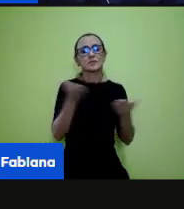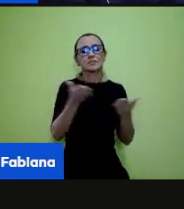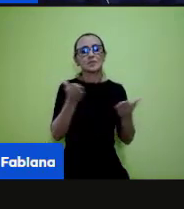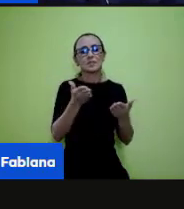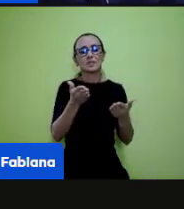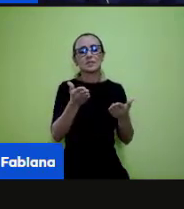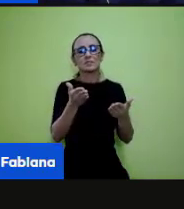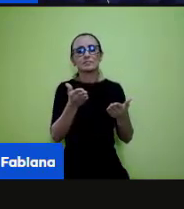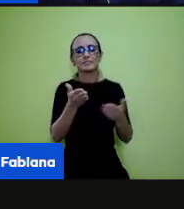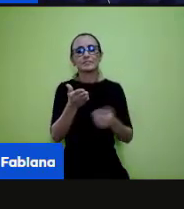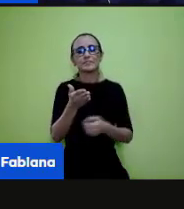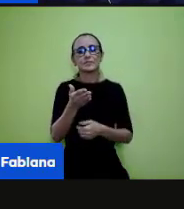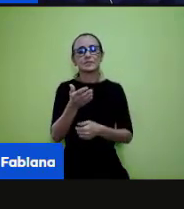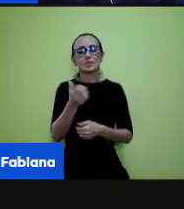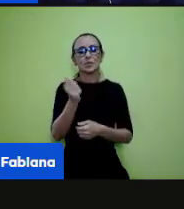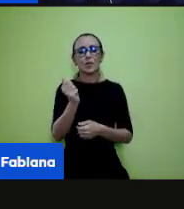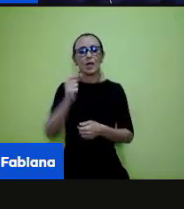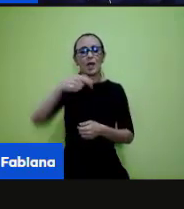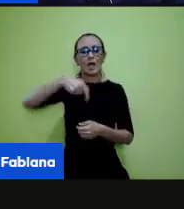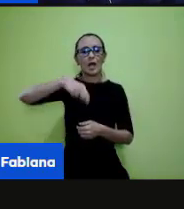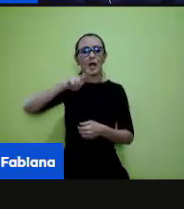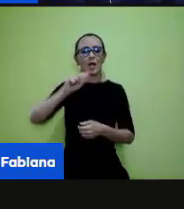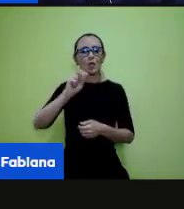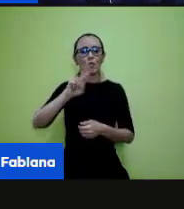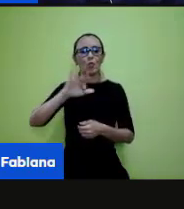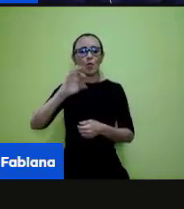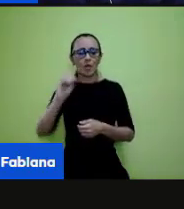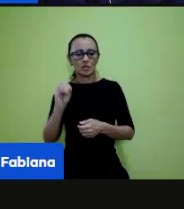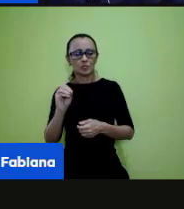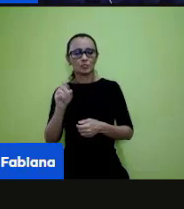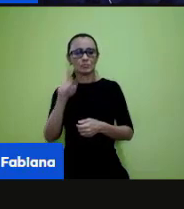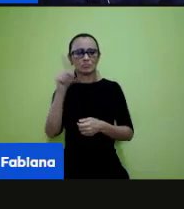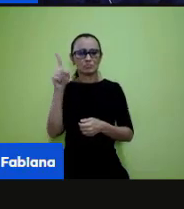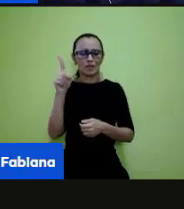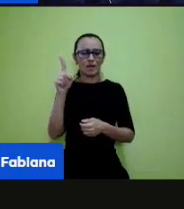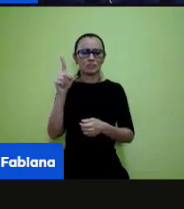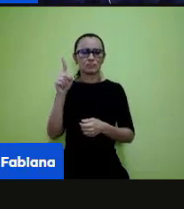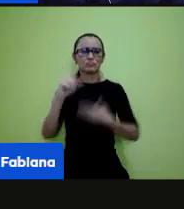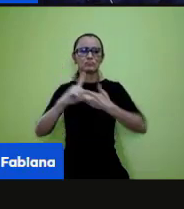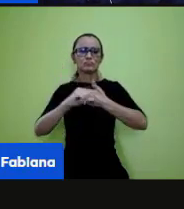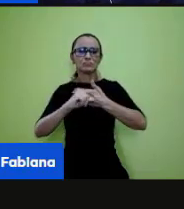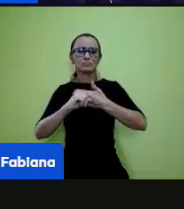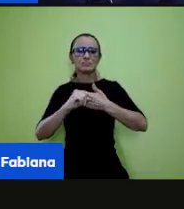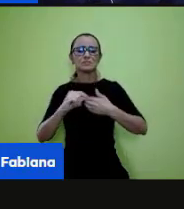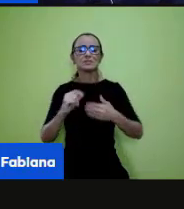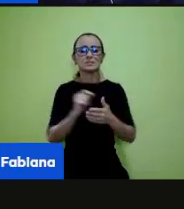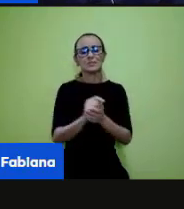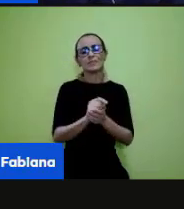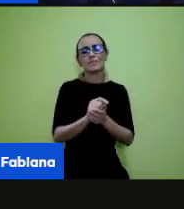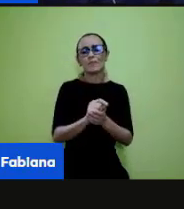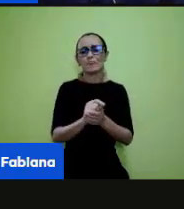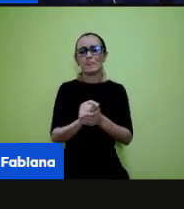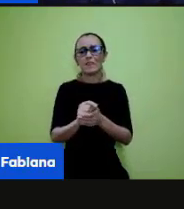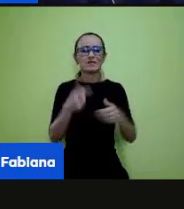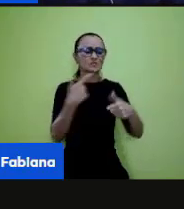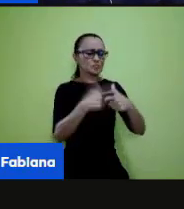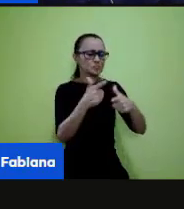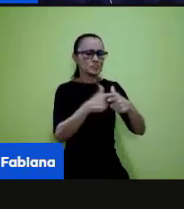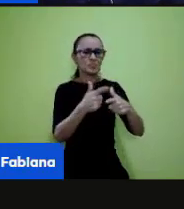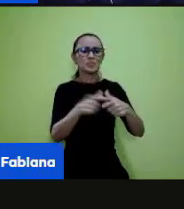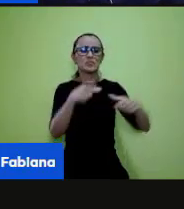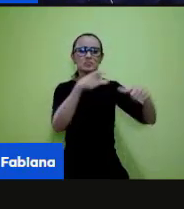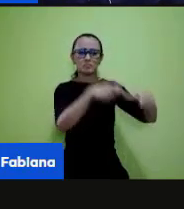Pantanal, tinha lá tanques, nesses tanques estava com problema de foco, nós fomos até Imaçu